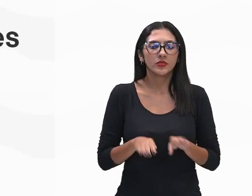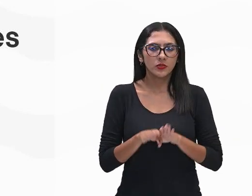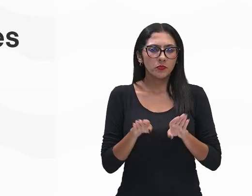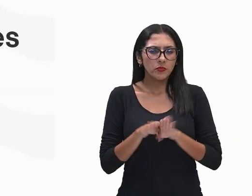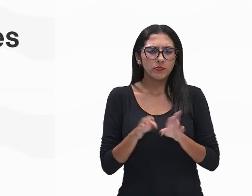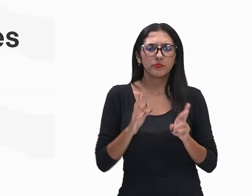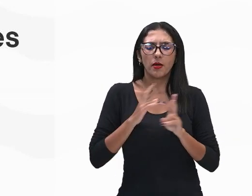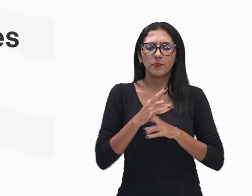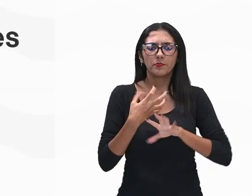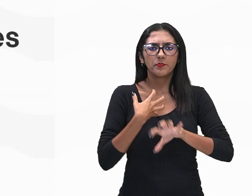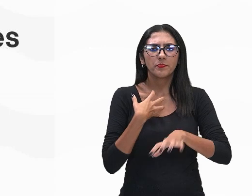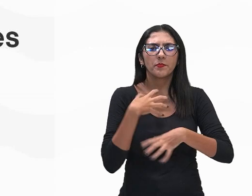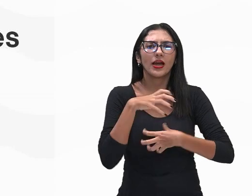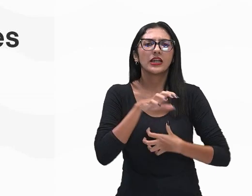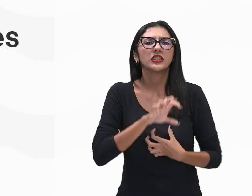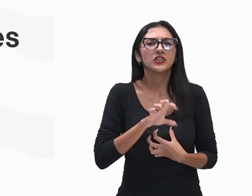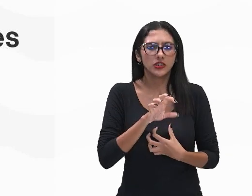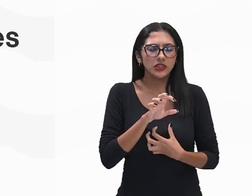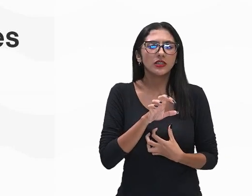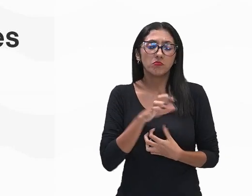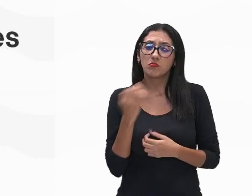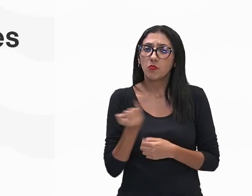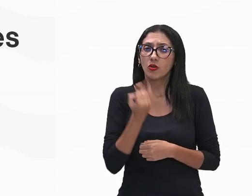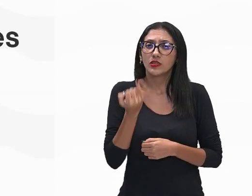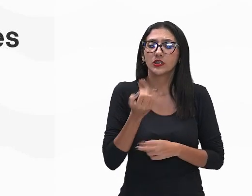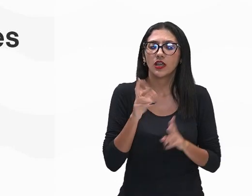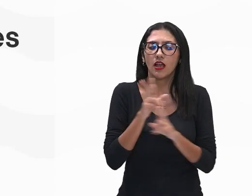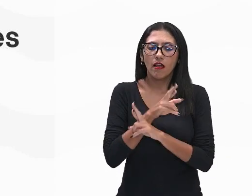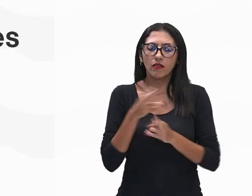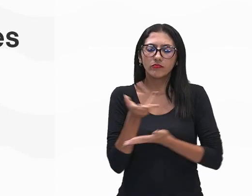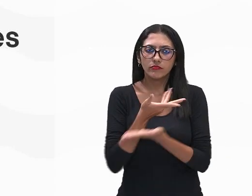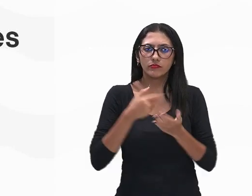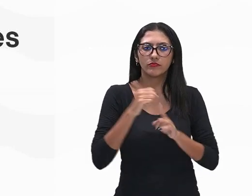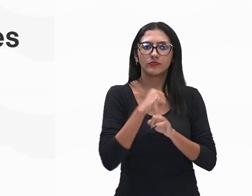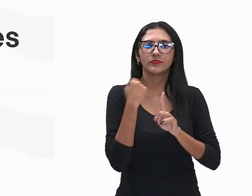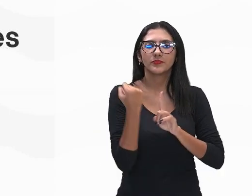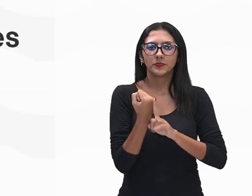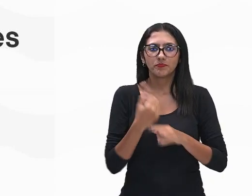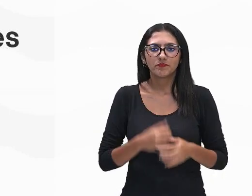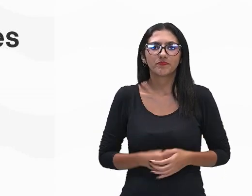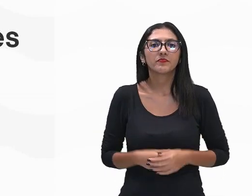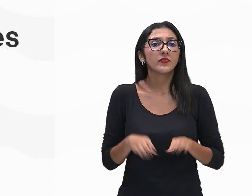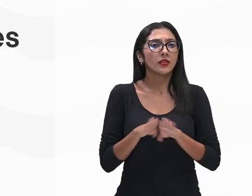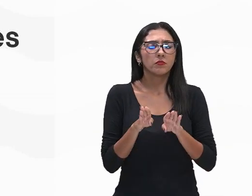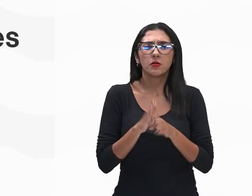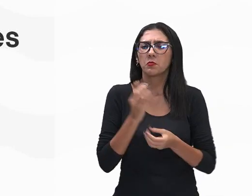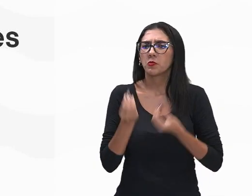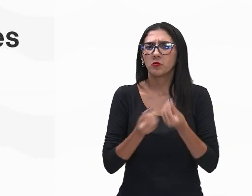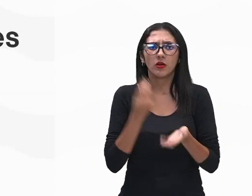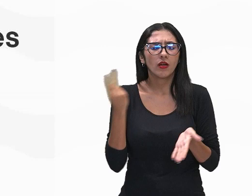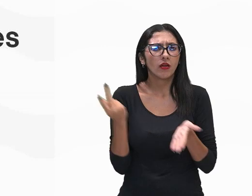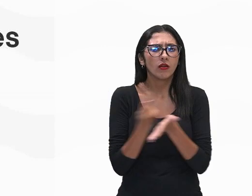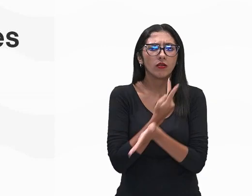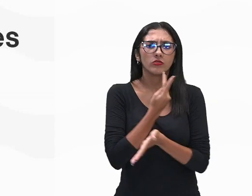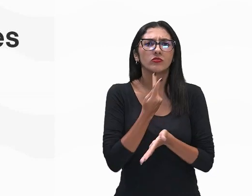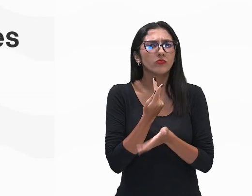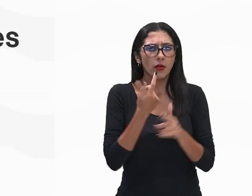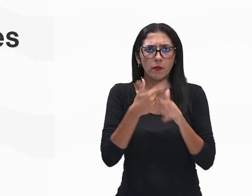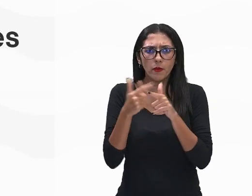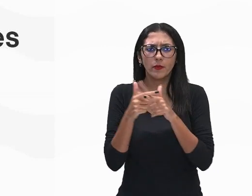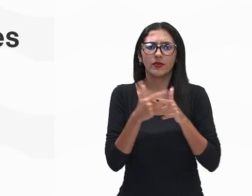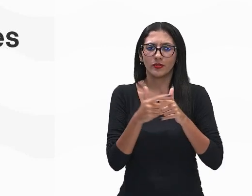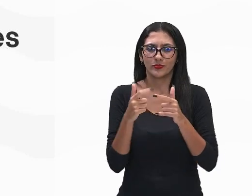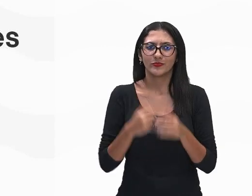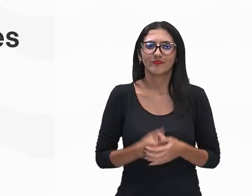da empatia para o convívio social, a mediação e a resolução de conflitos.